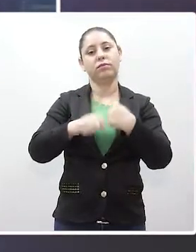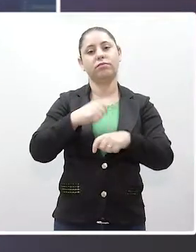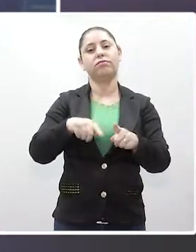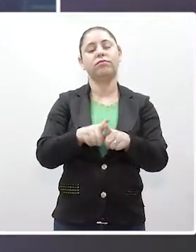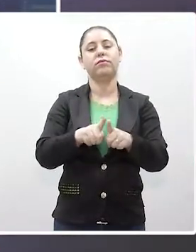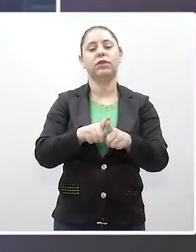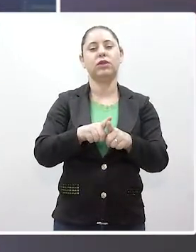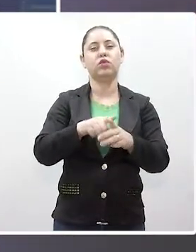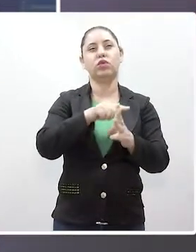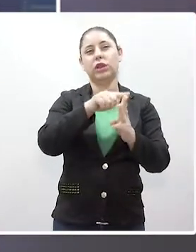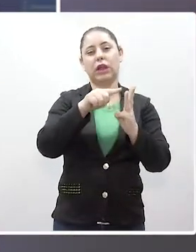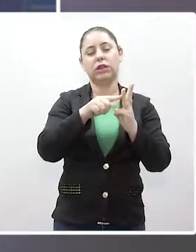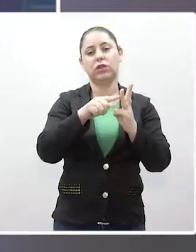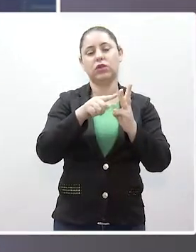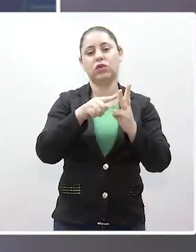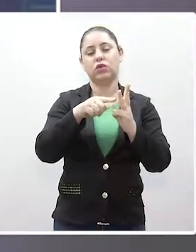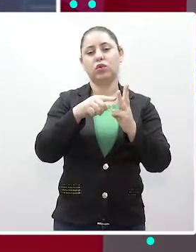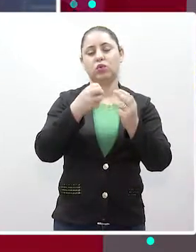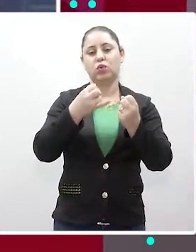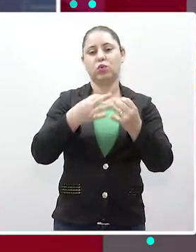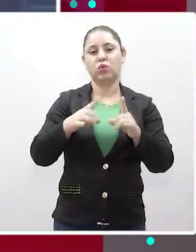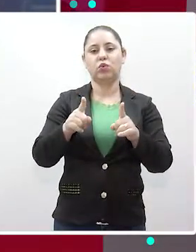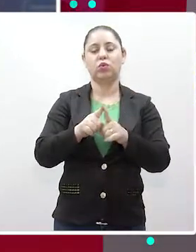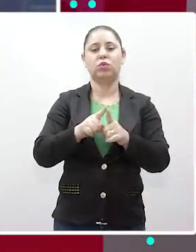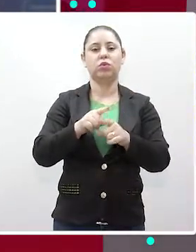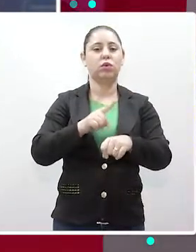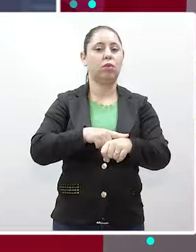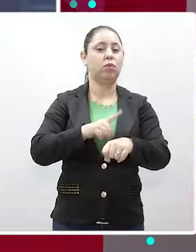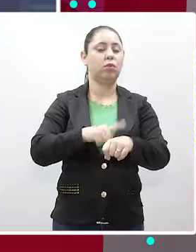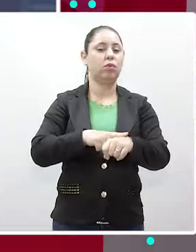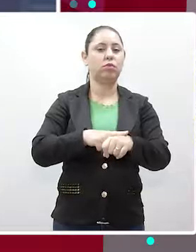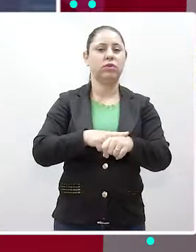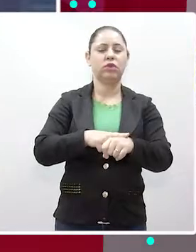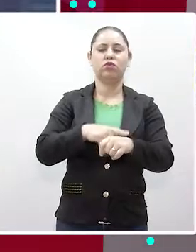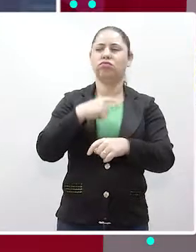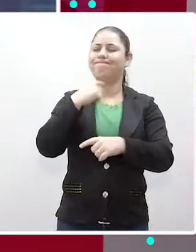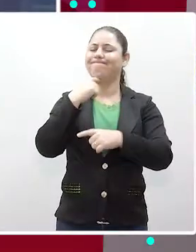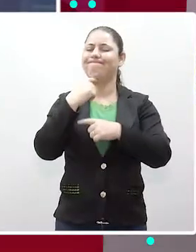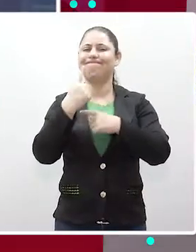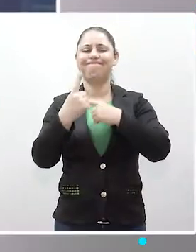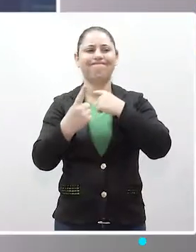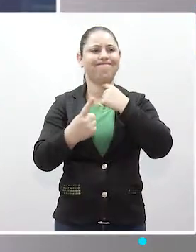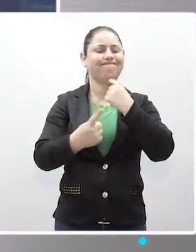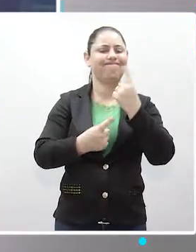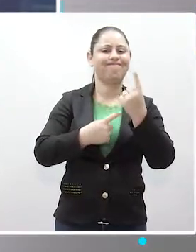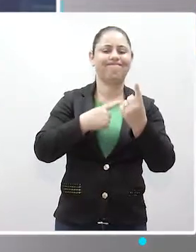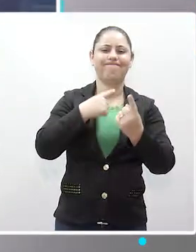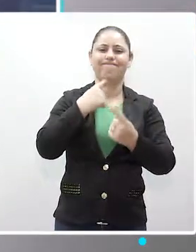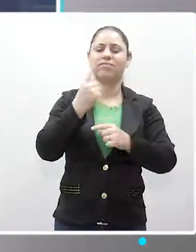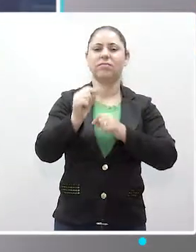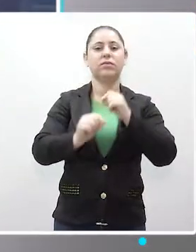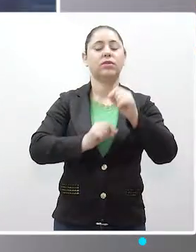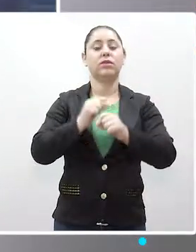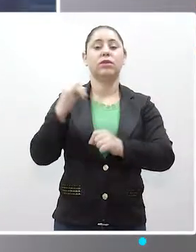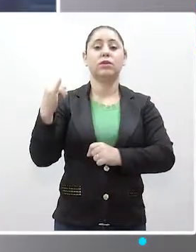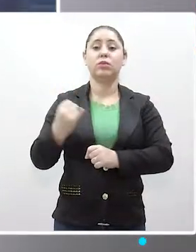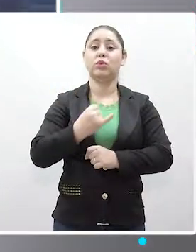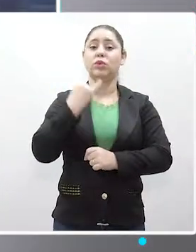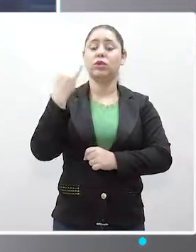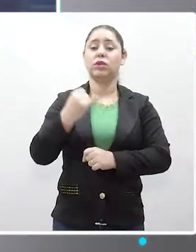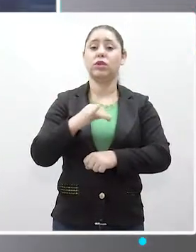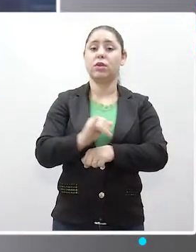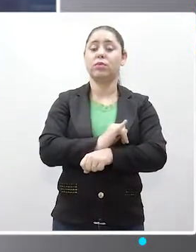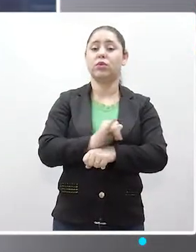terceiro ponto que a gente comentou bastante lá no início da pandemia, que era um momento de muita incerteza também, Thiago, era a importância das medidas